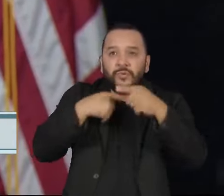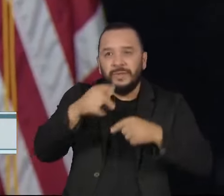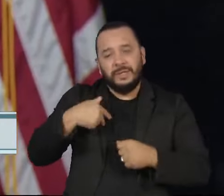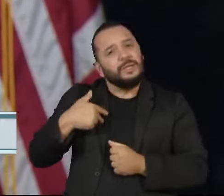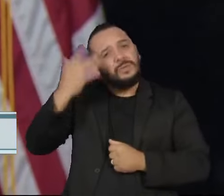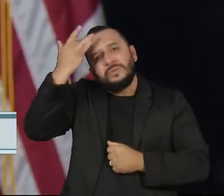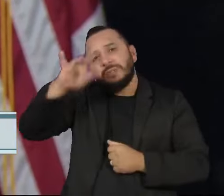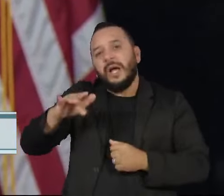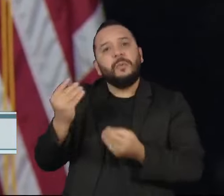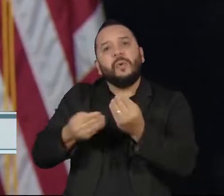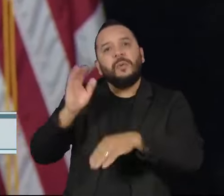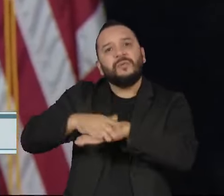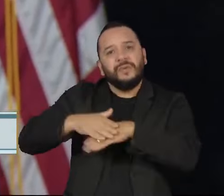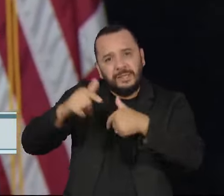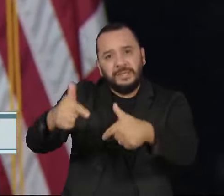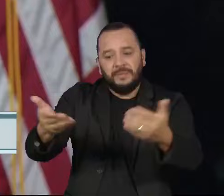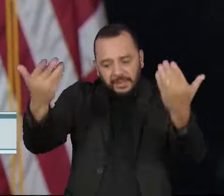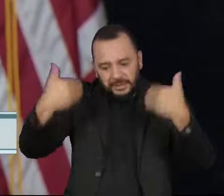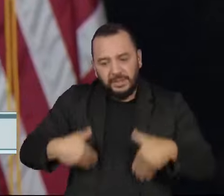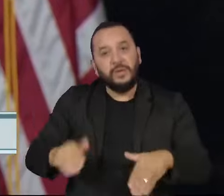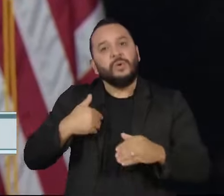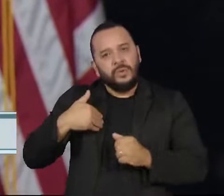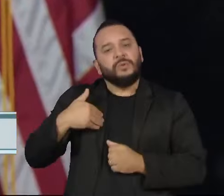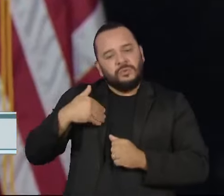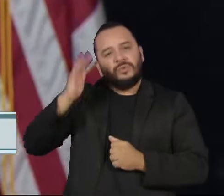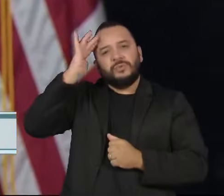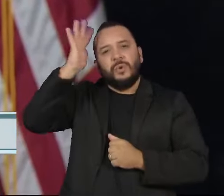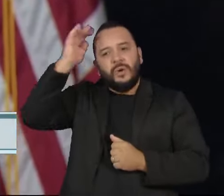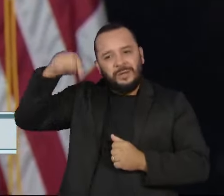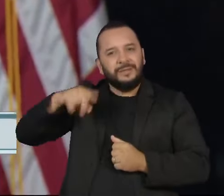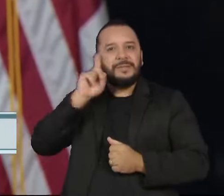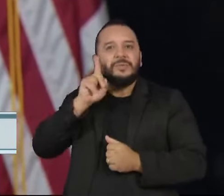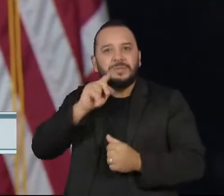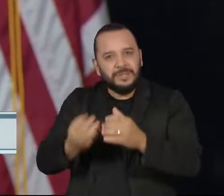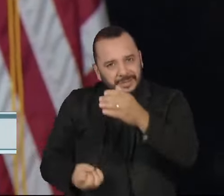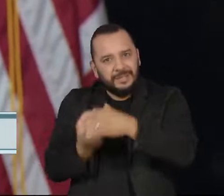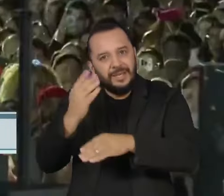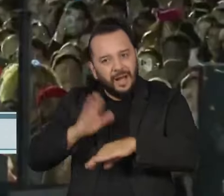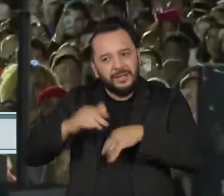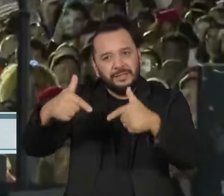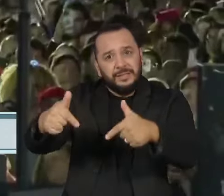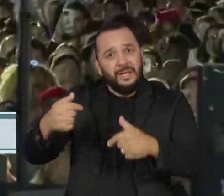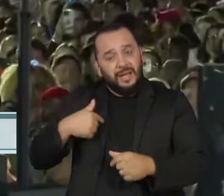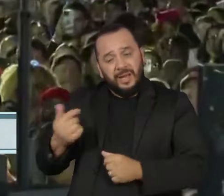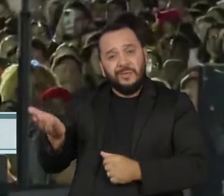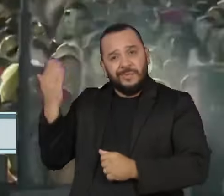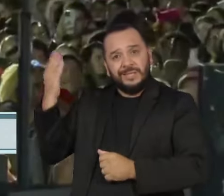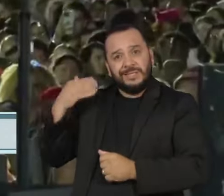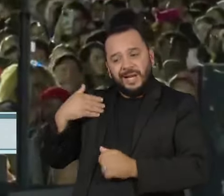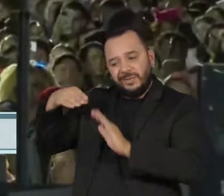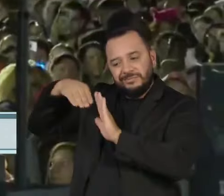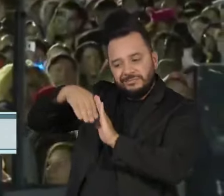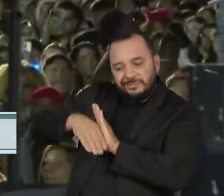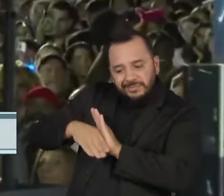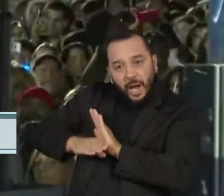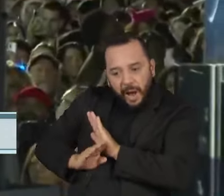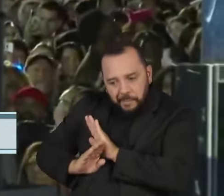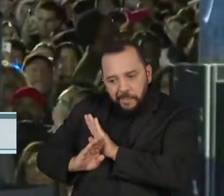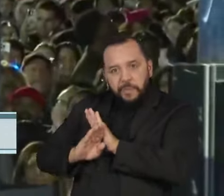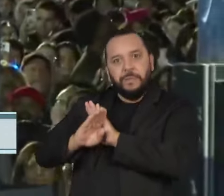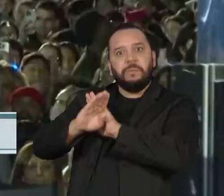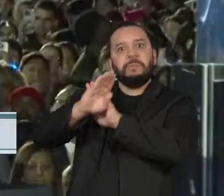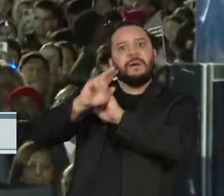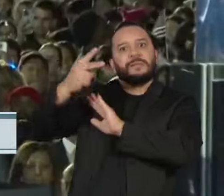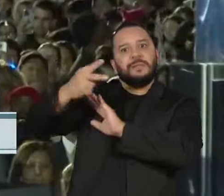colocou como a personificação do sonho americano de quem saiu de baixo tornou-se vice-presidente e quer agora chegar ao